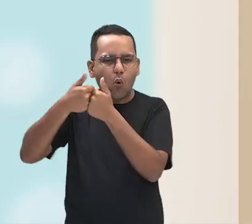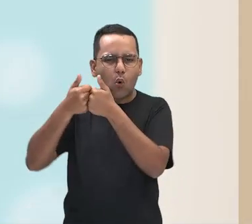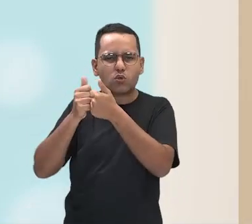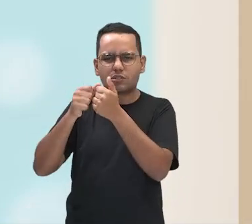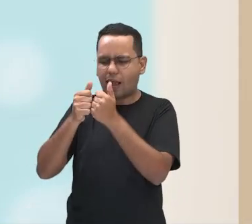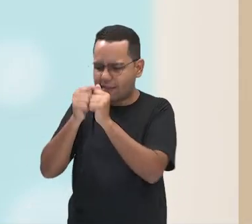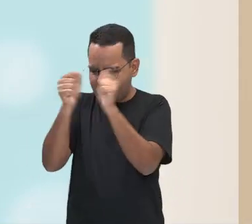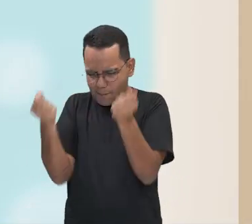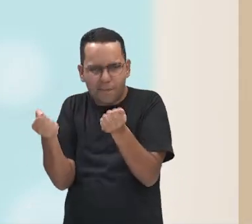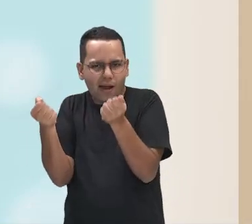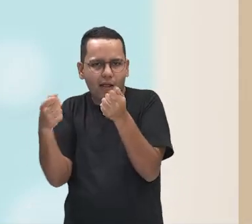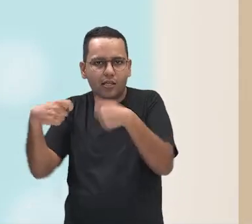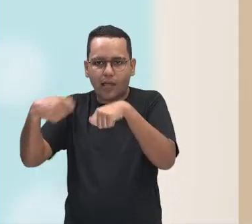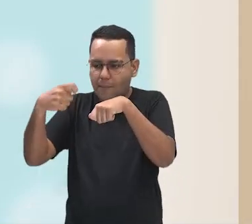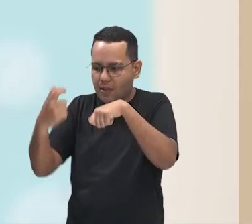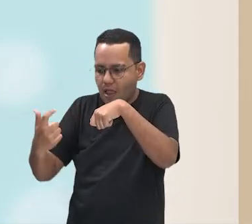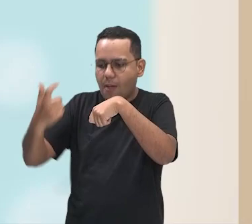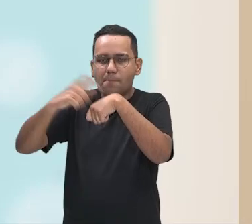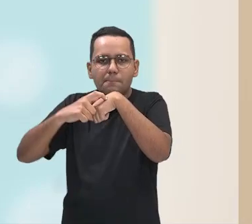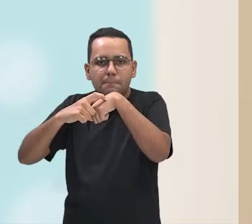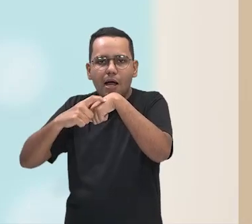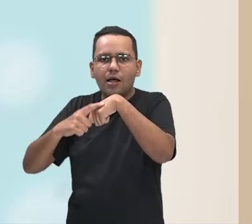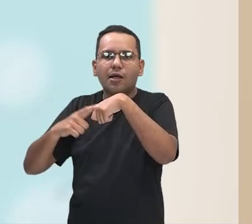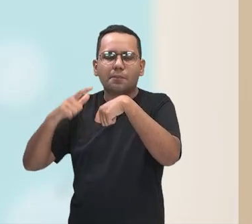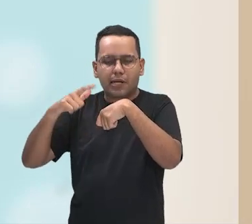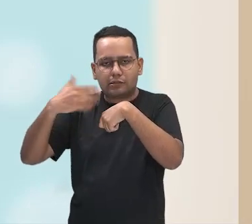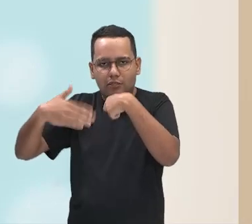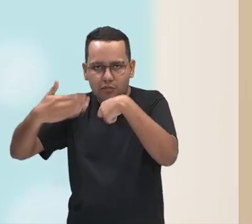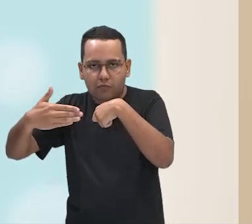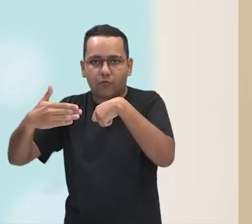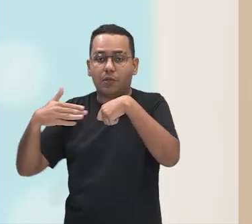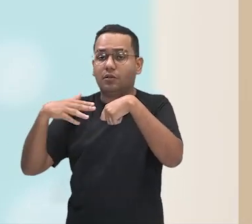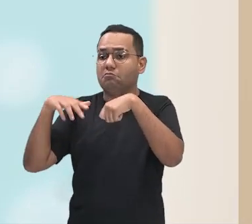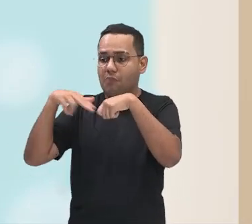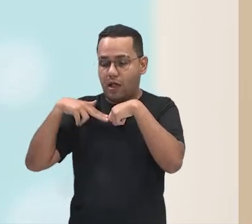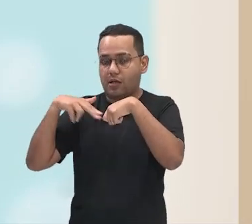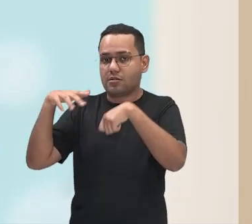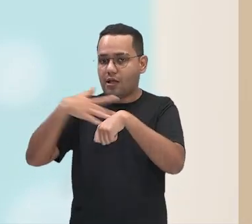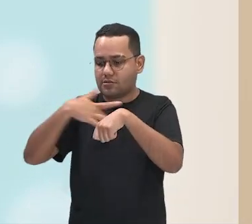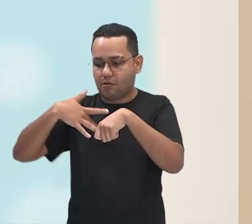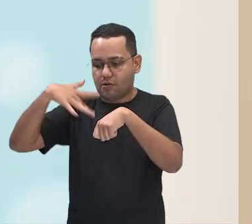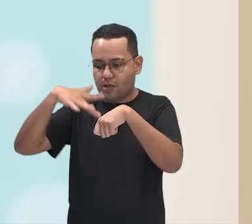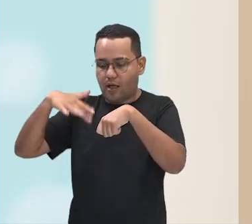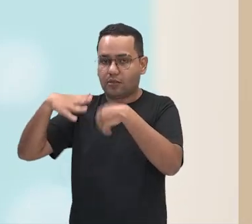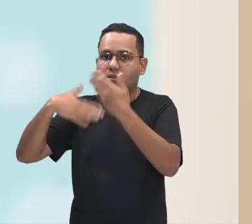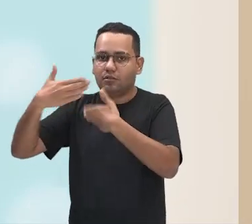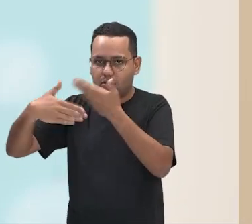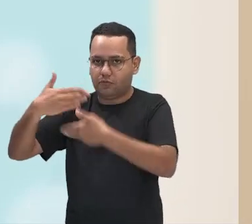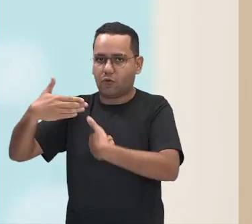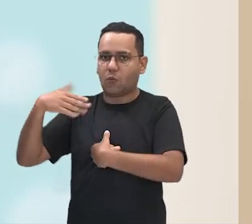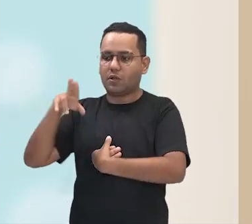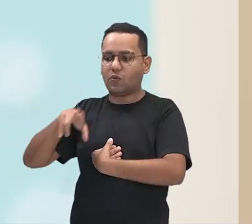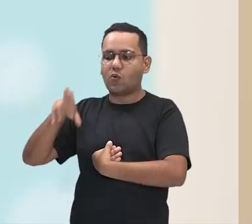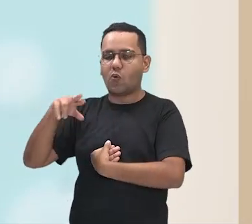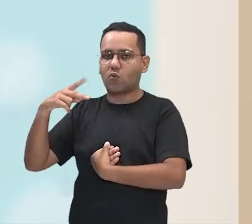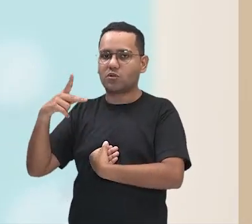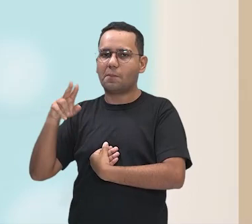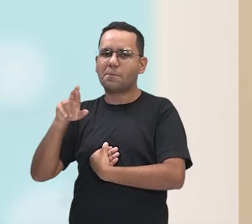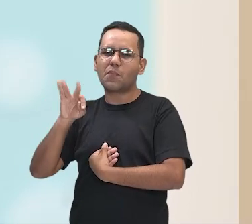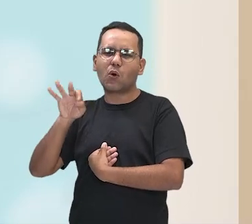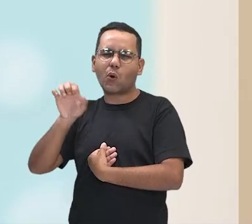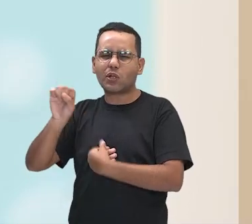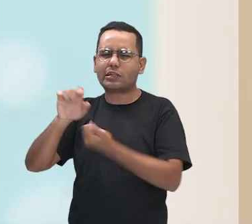preciso colocar uma prótese. Então, a medicina também está avançando nesse estudo da utilização da tecnologia,